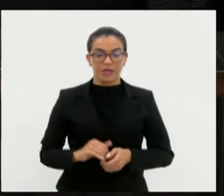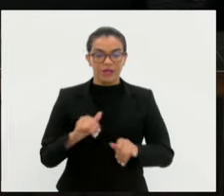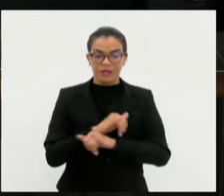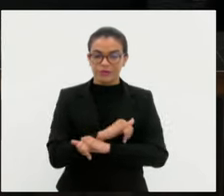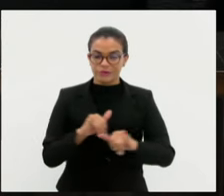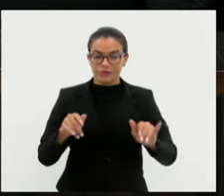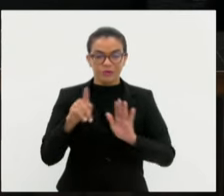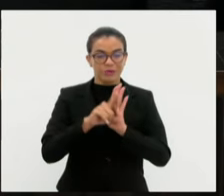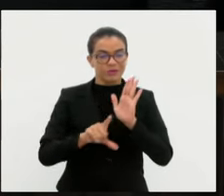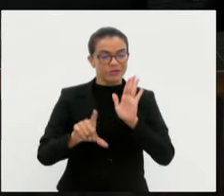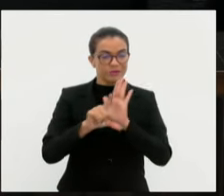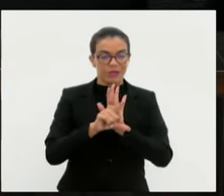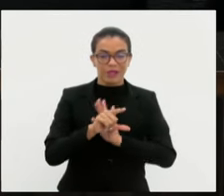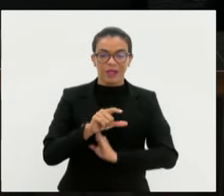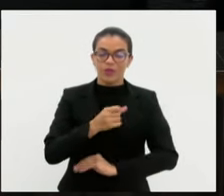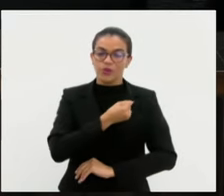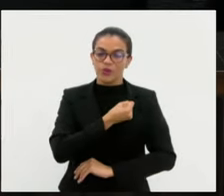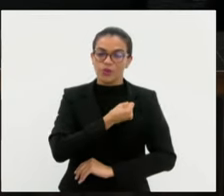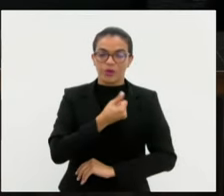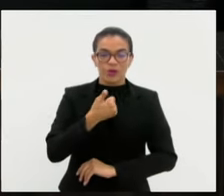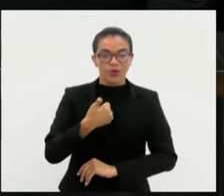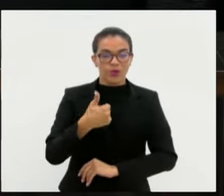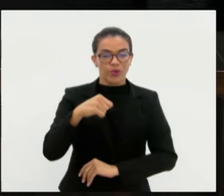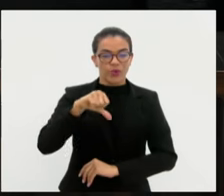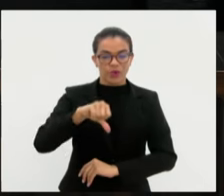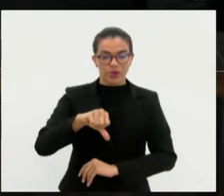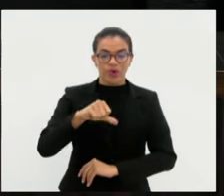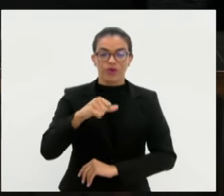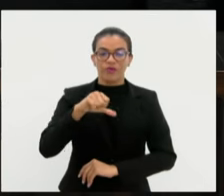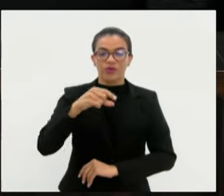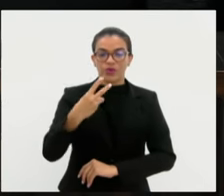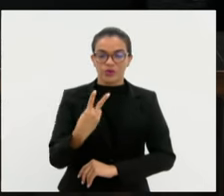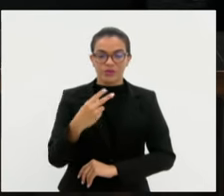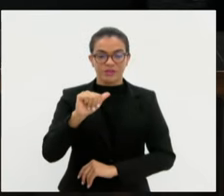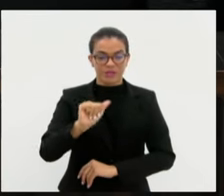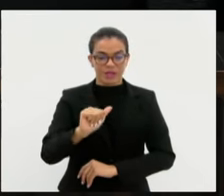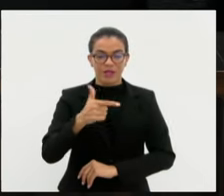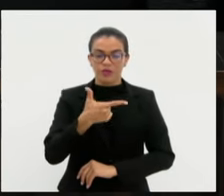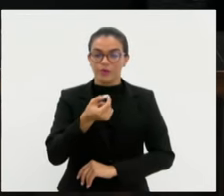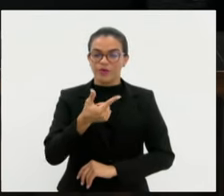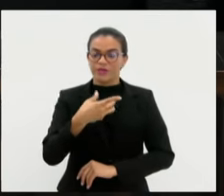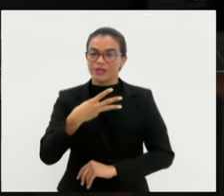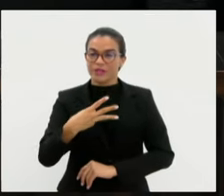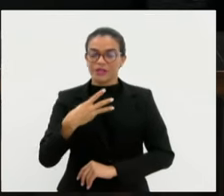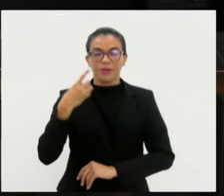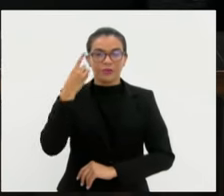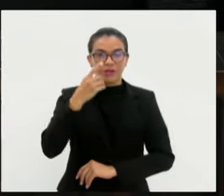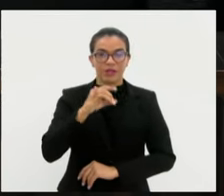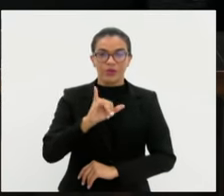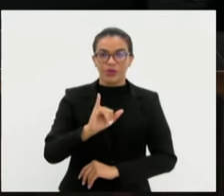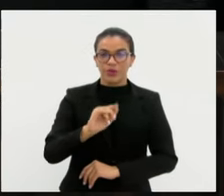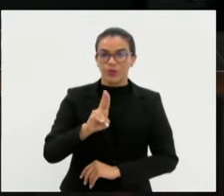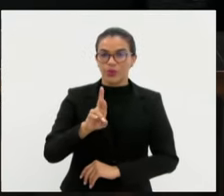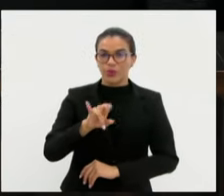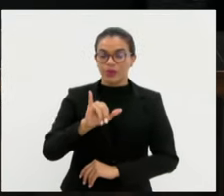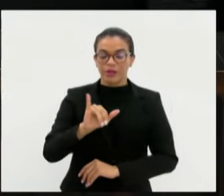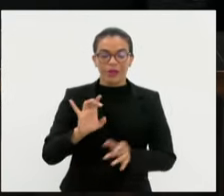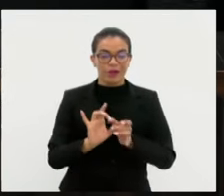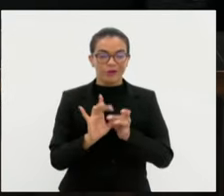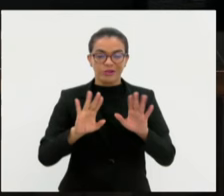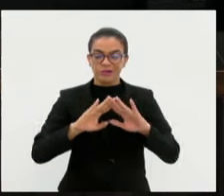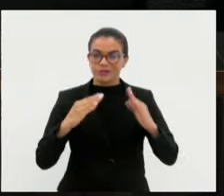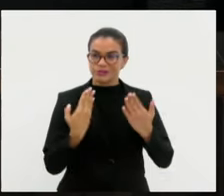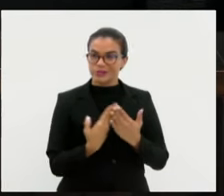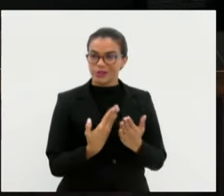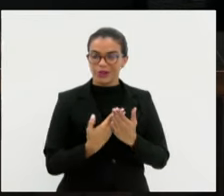Anuncio o projeto de lei número 192-A de 2023, de autoria do deputado Iuri, que autoriza a utilização das escolas